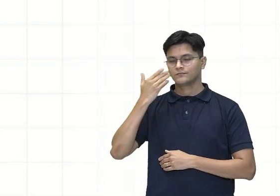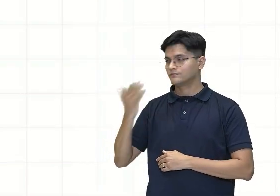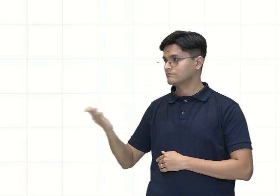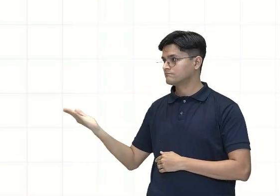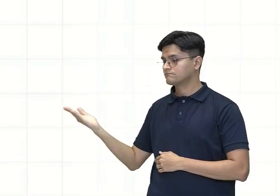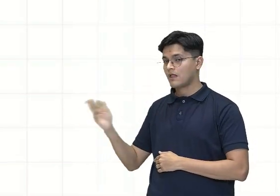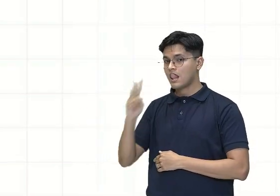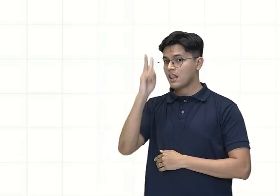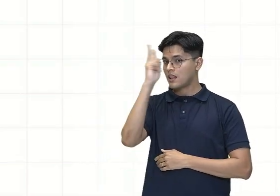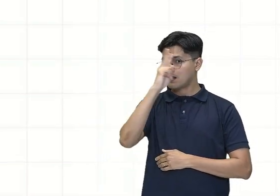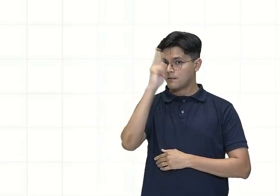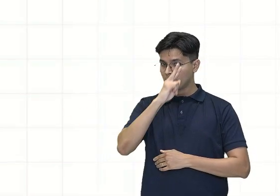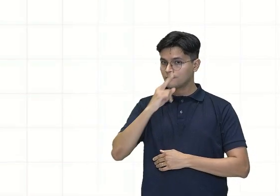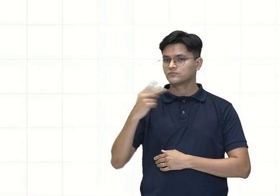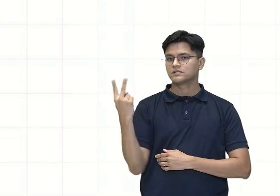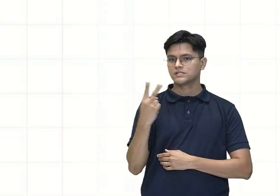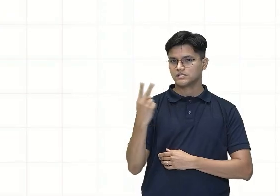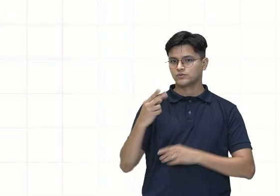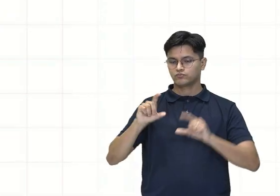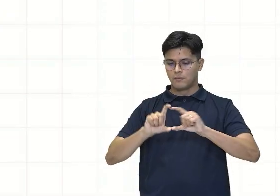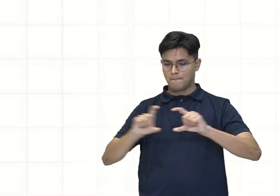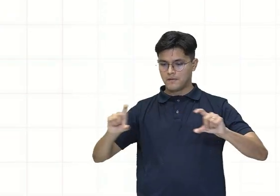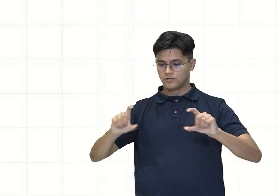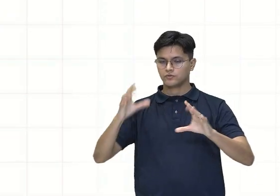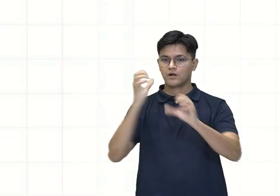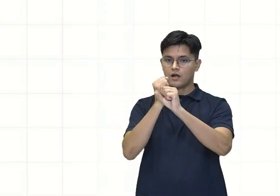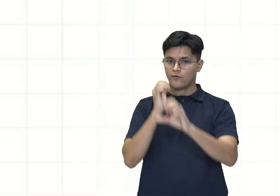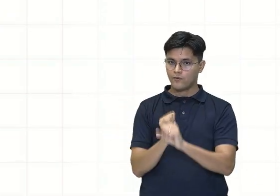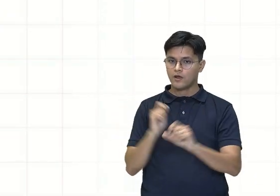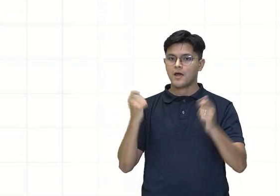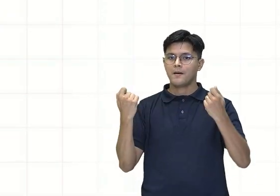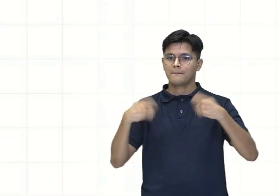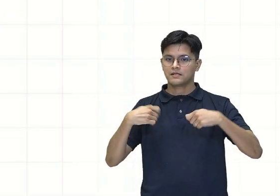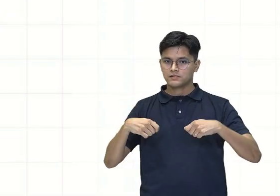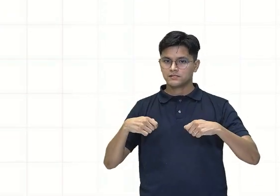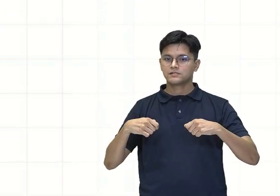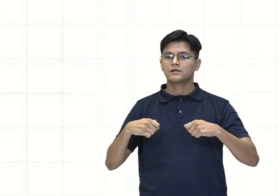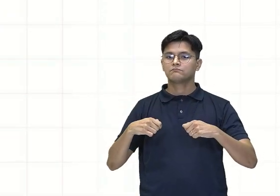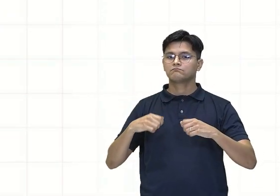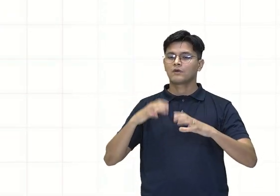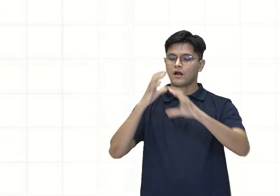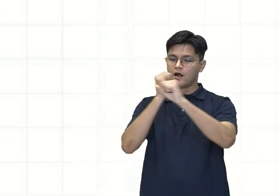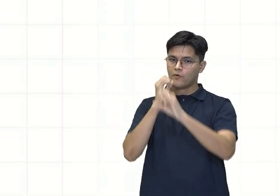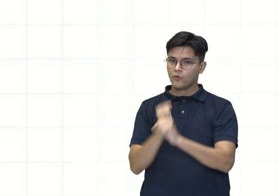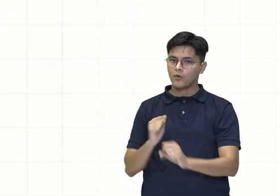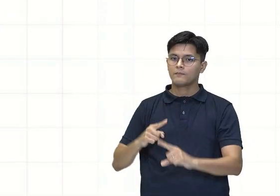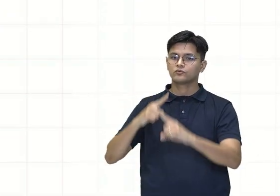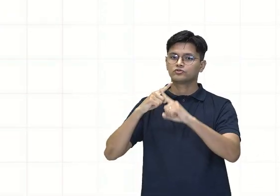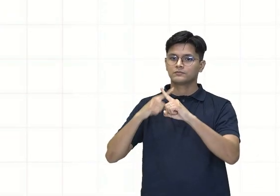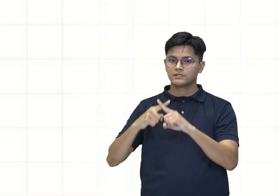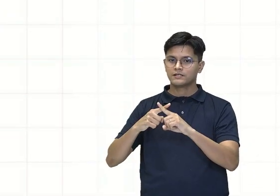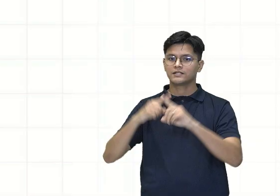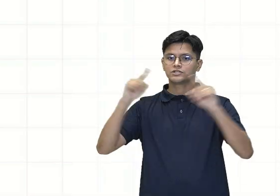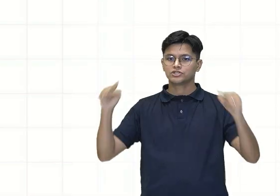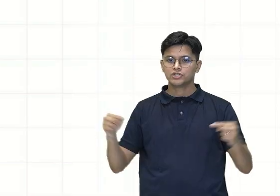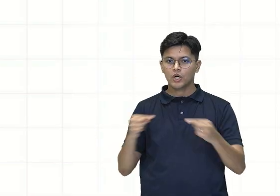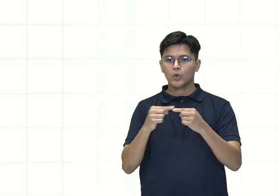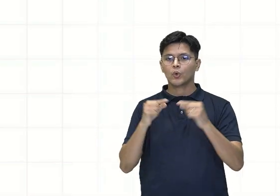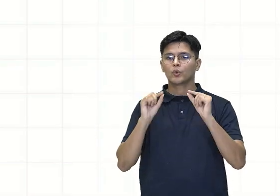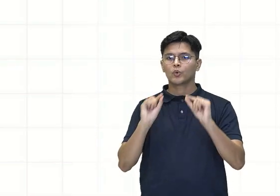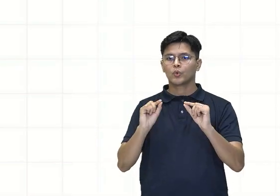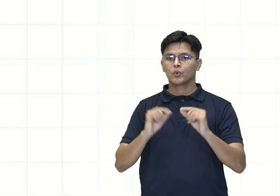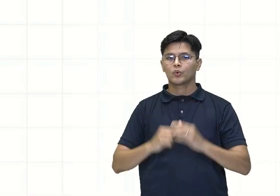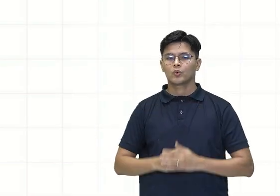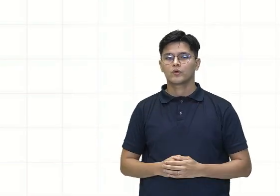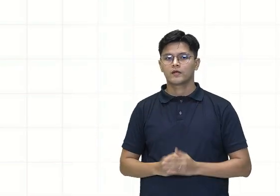Lembrando que na segunda vez eu já tenho que fazer aqui a minha multiplicação seguindo aqui a direção do número